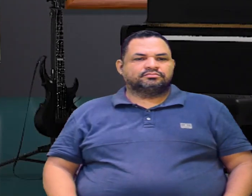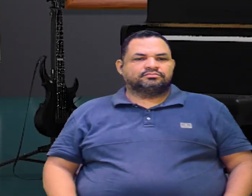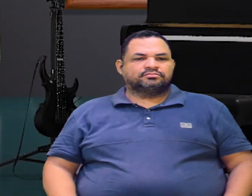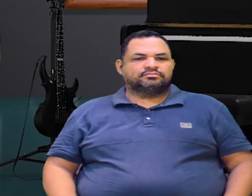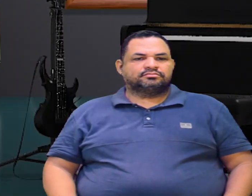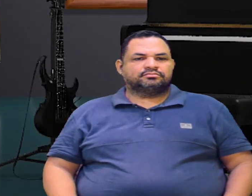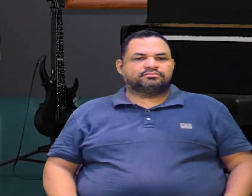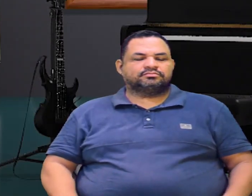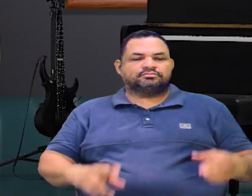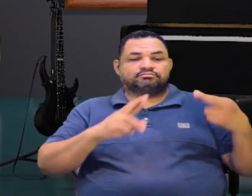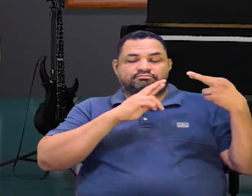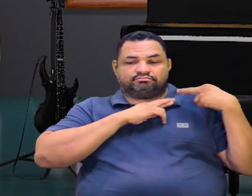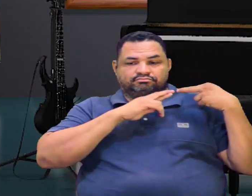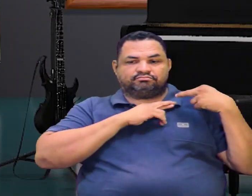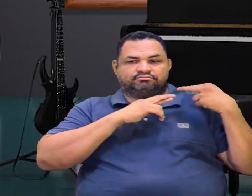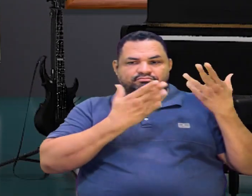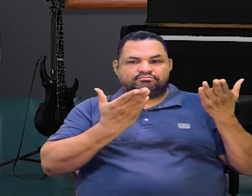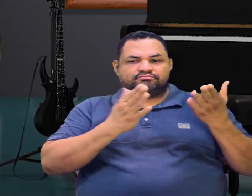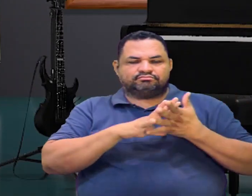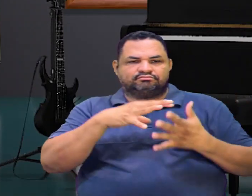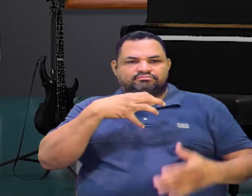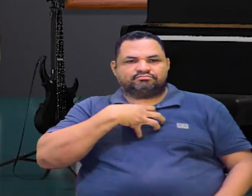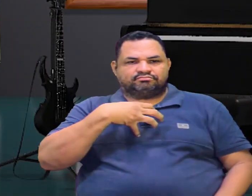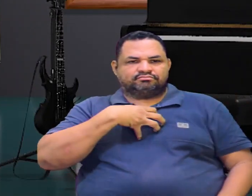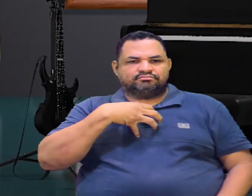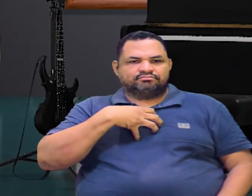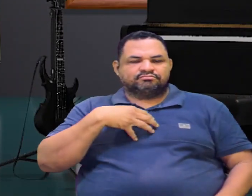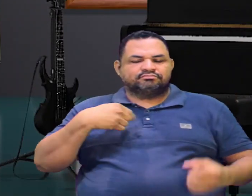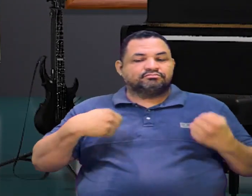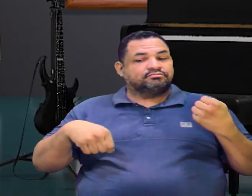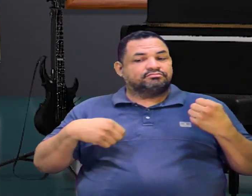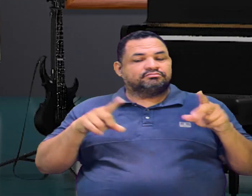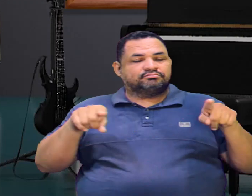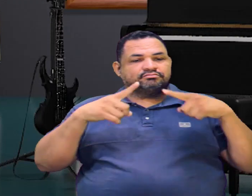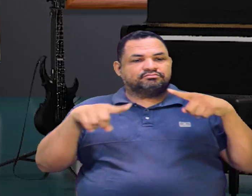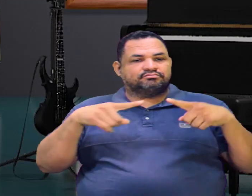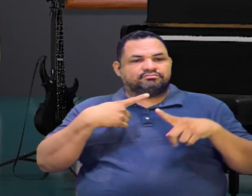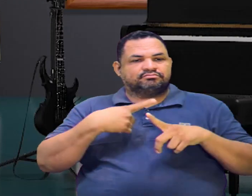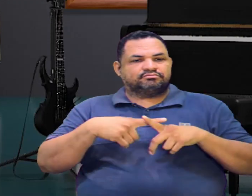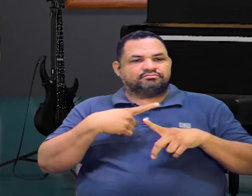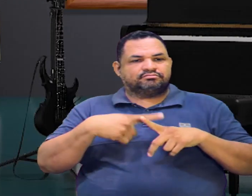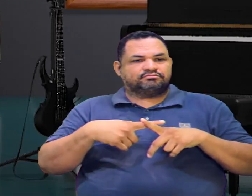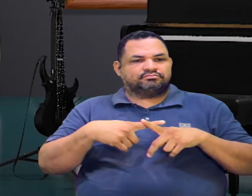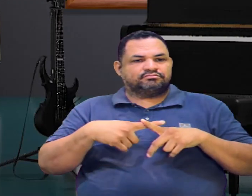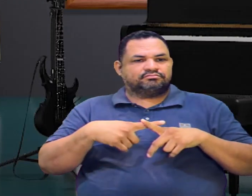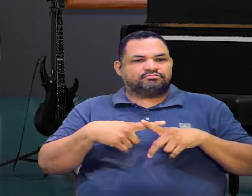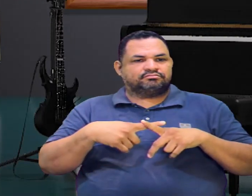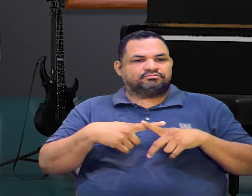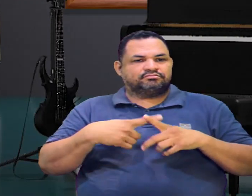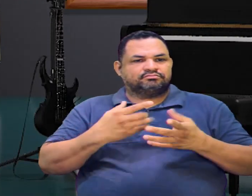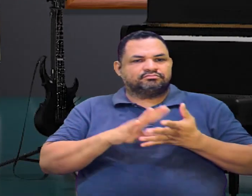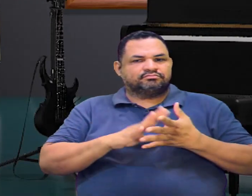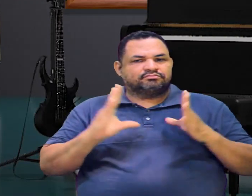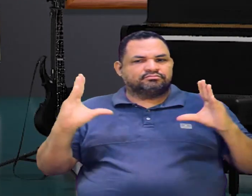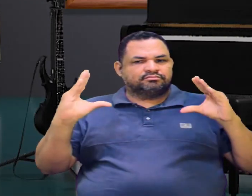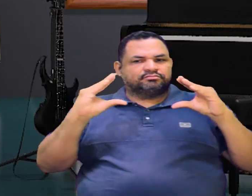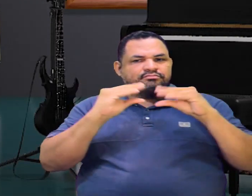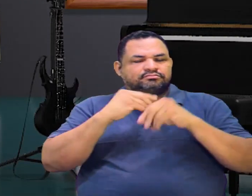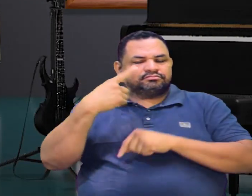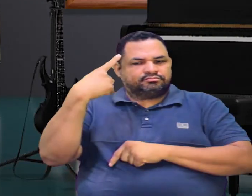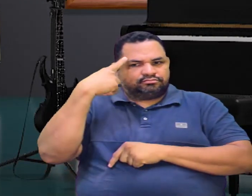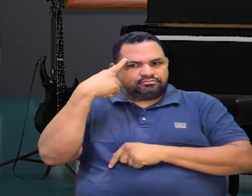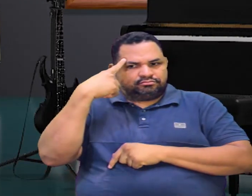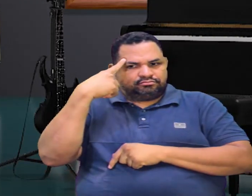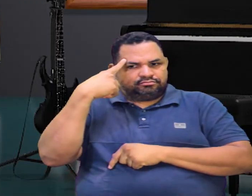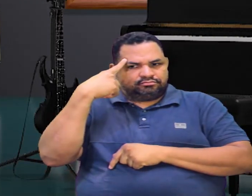É uma responsabilidade muito grande que eu sinto com essa canção, porque ela sintetiza o